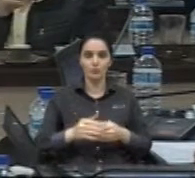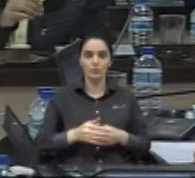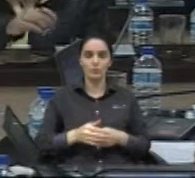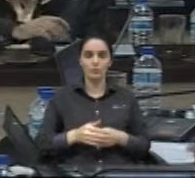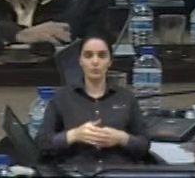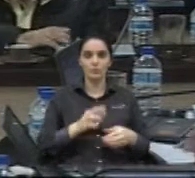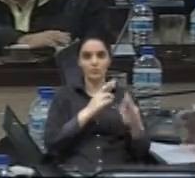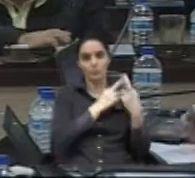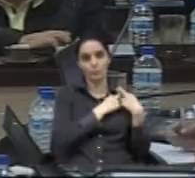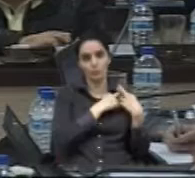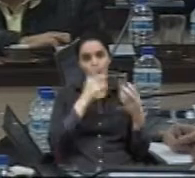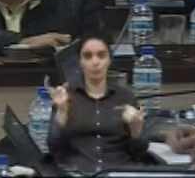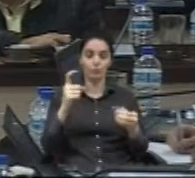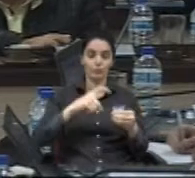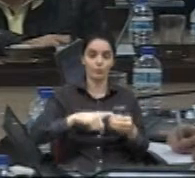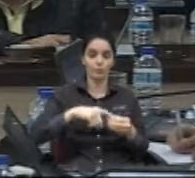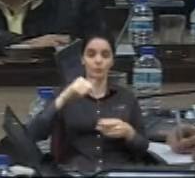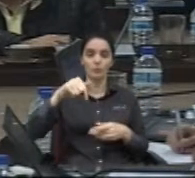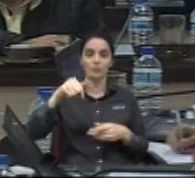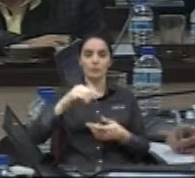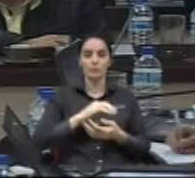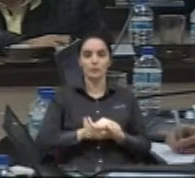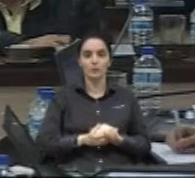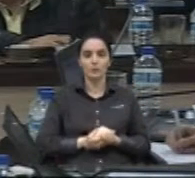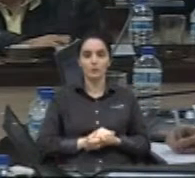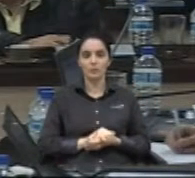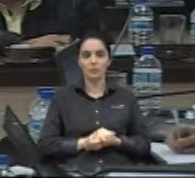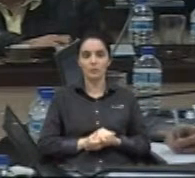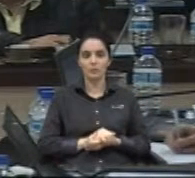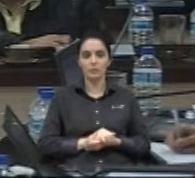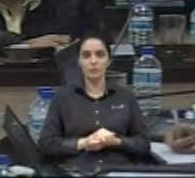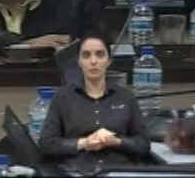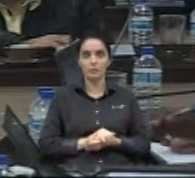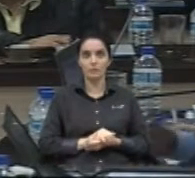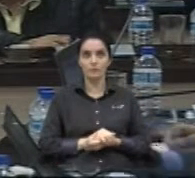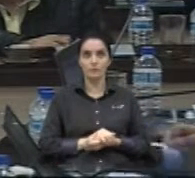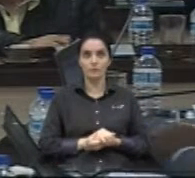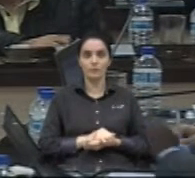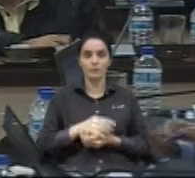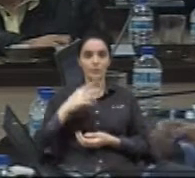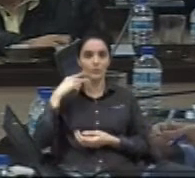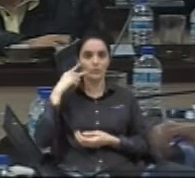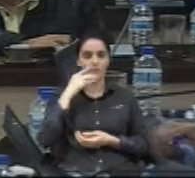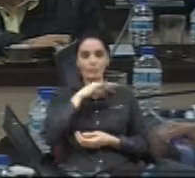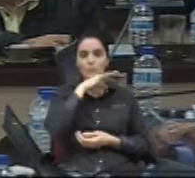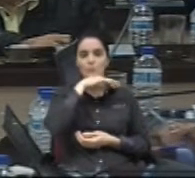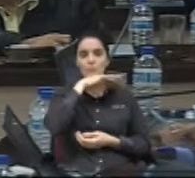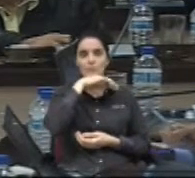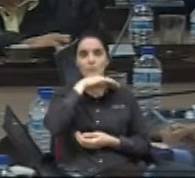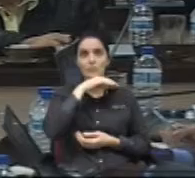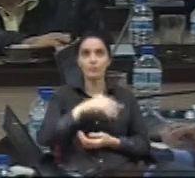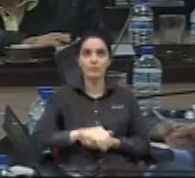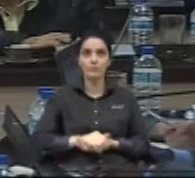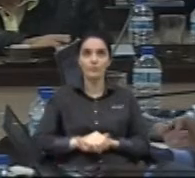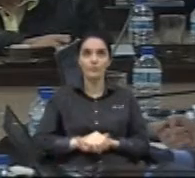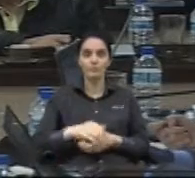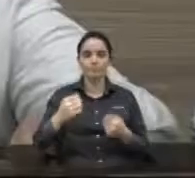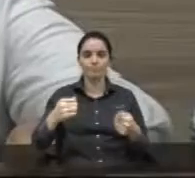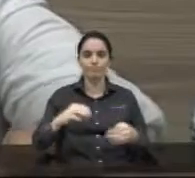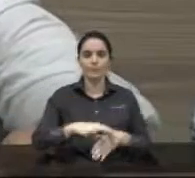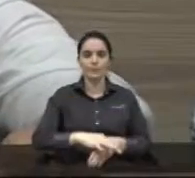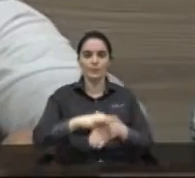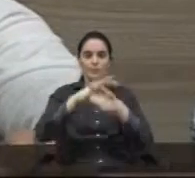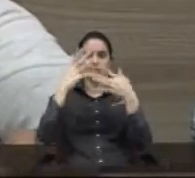autor esteja de volta a essa casa, e ao vereador André Henrique da Silva. Eu preciso de um acordo entre